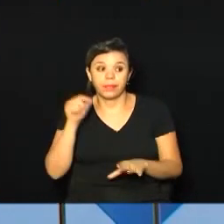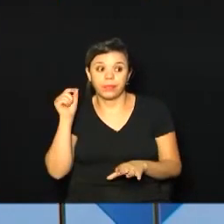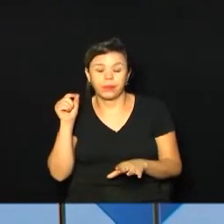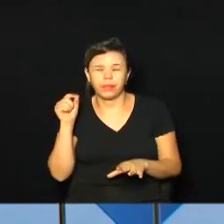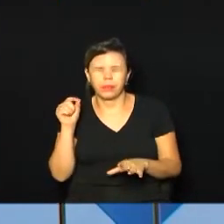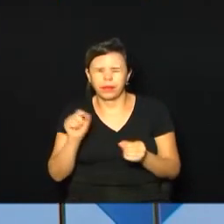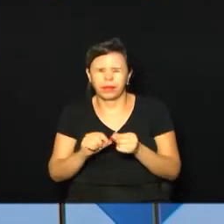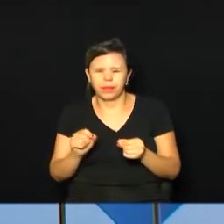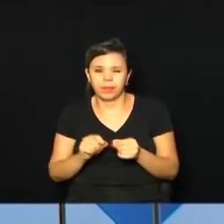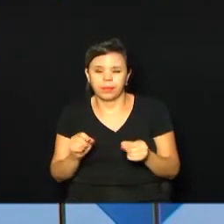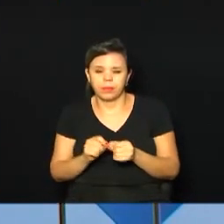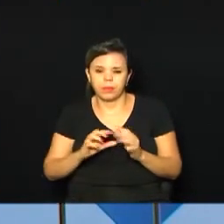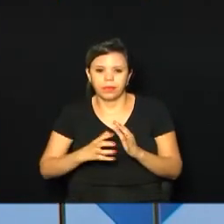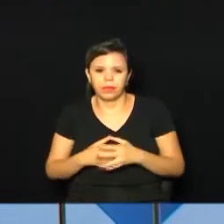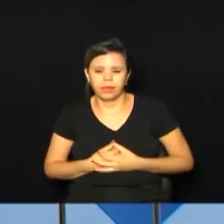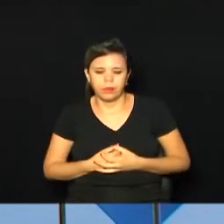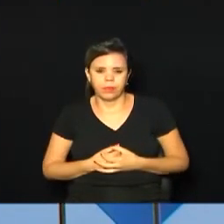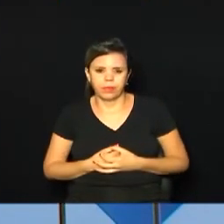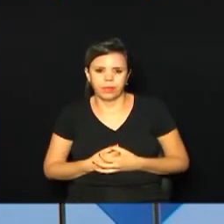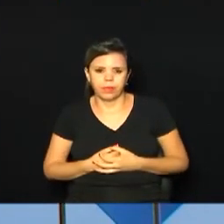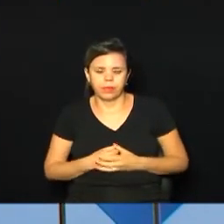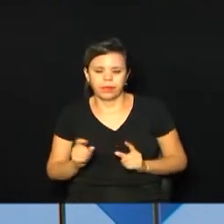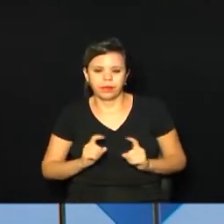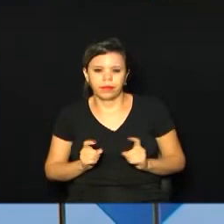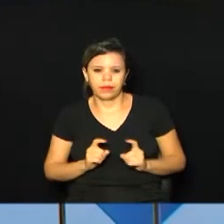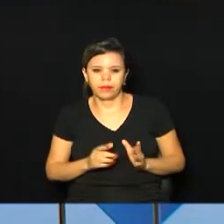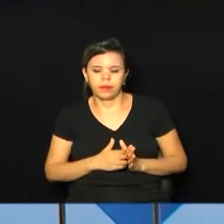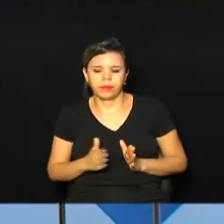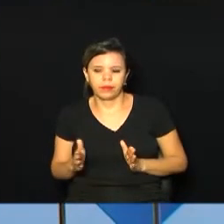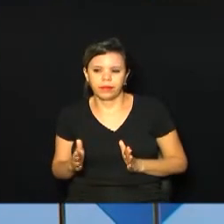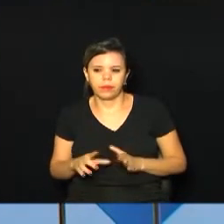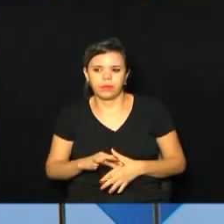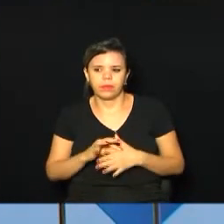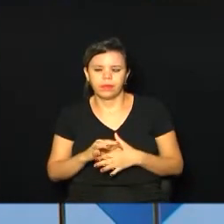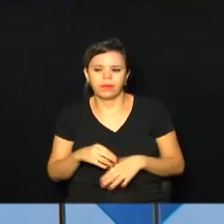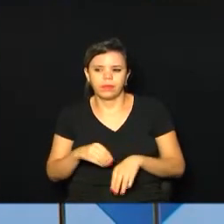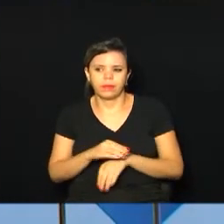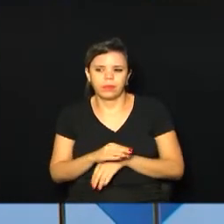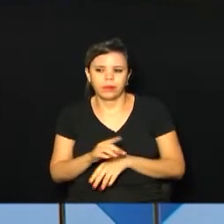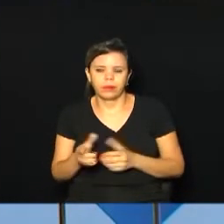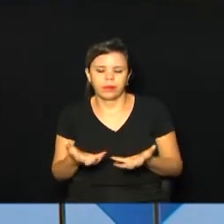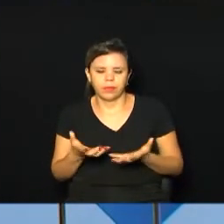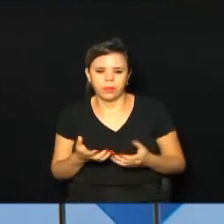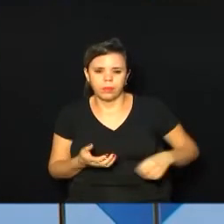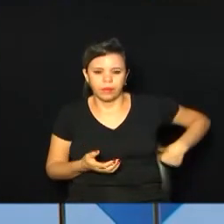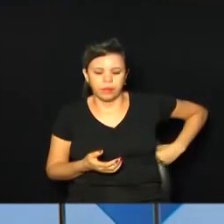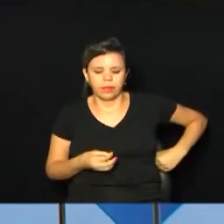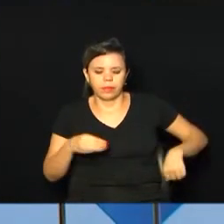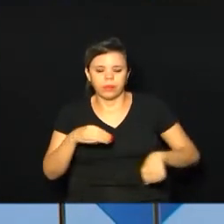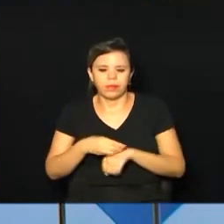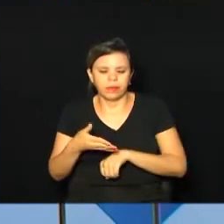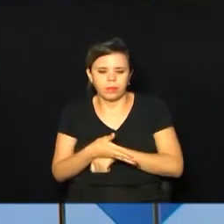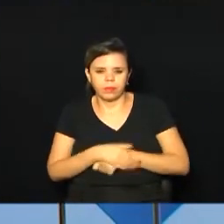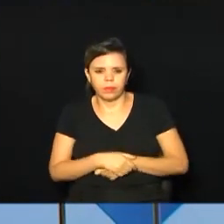É feito o sorteio do partido durante essa reunião e aí o líder indica quem será o membro